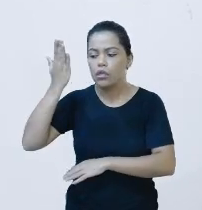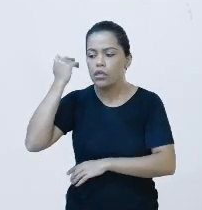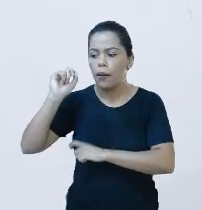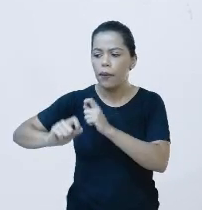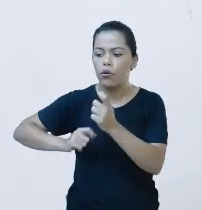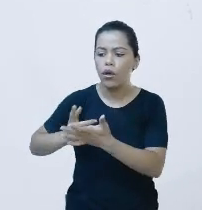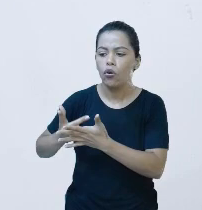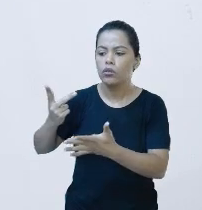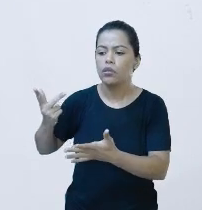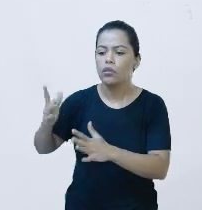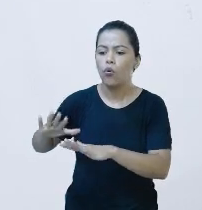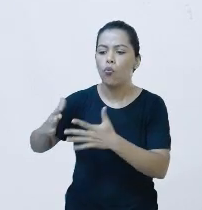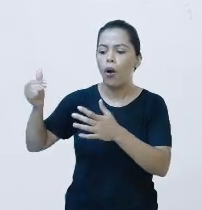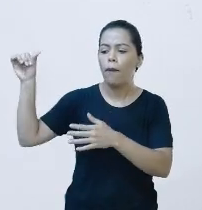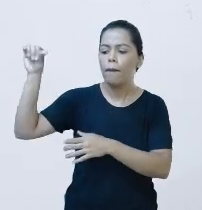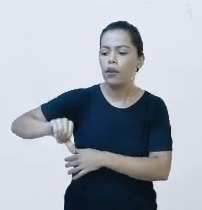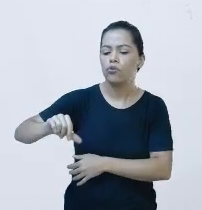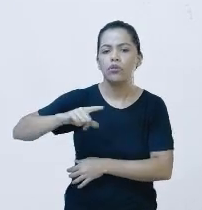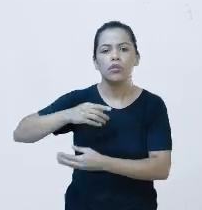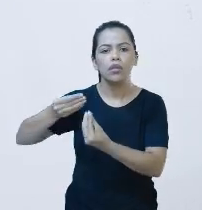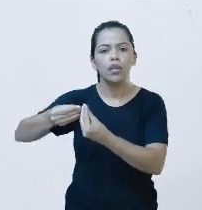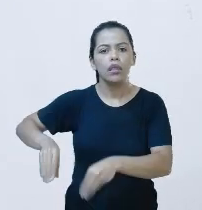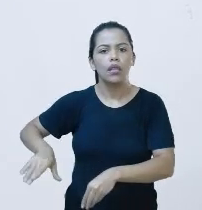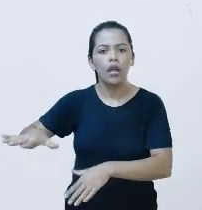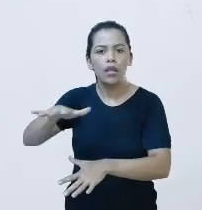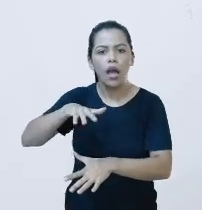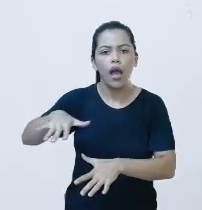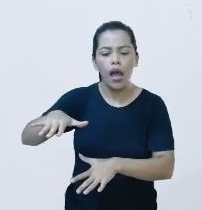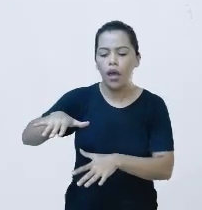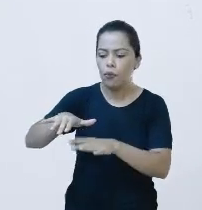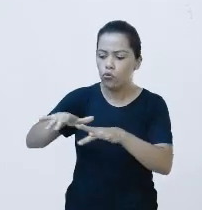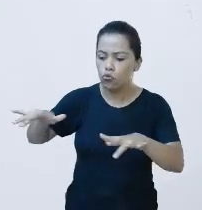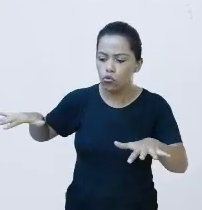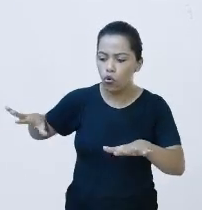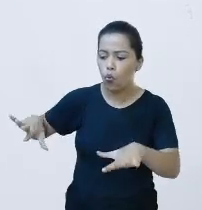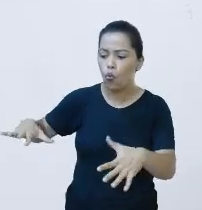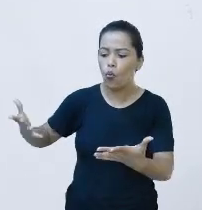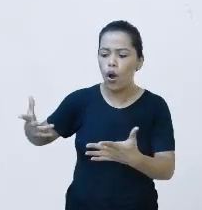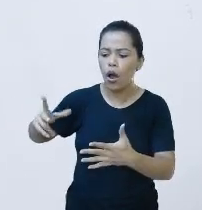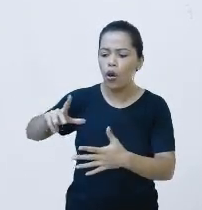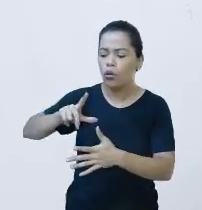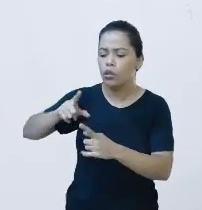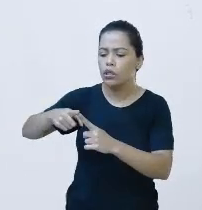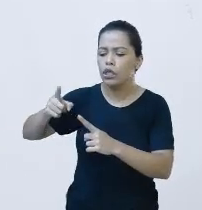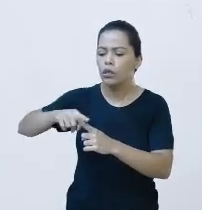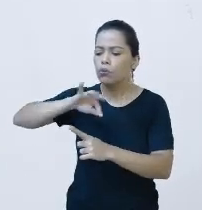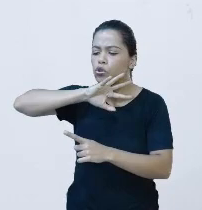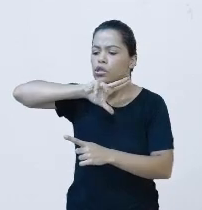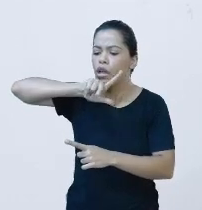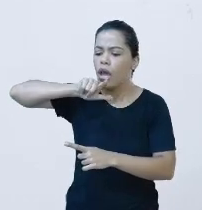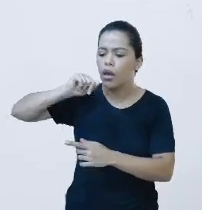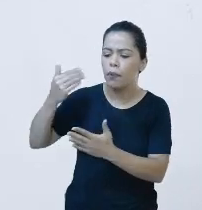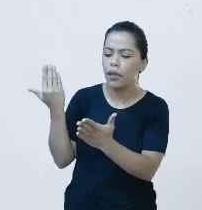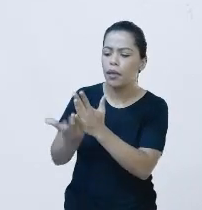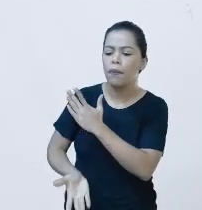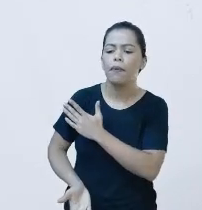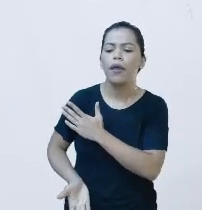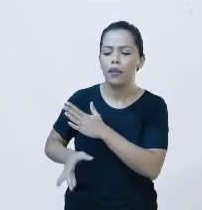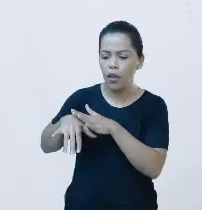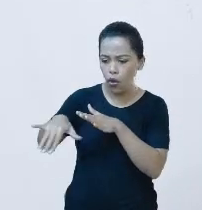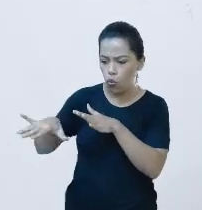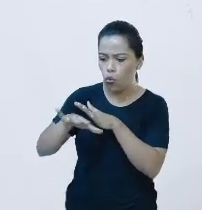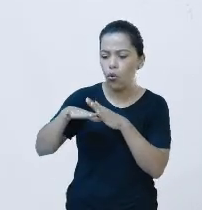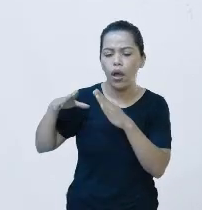que isso vai trazer para a região, qual o problema que vai trazer para o solo, quais espécies de animais que viviam aí perderam seu